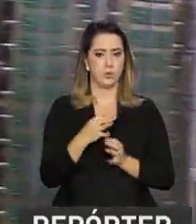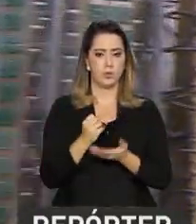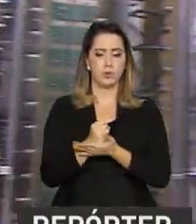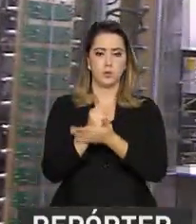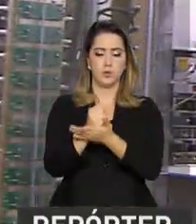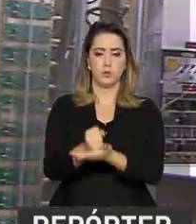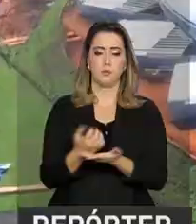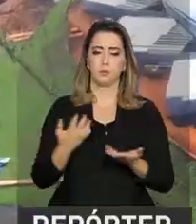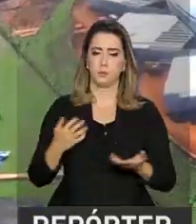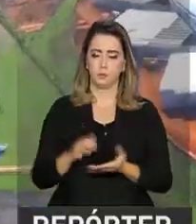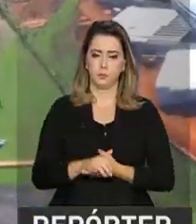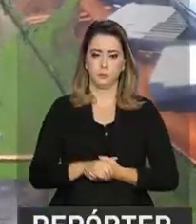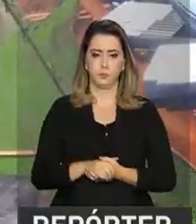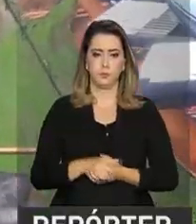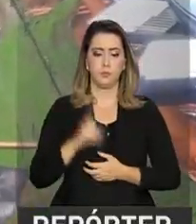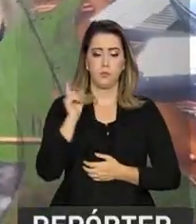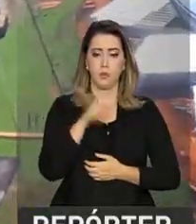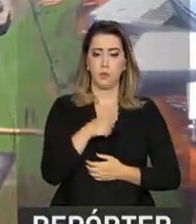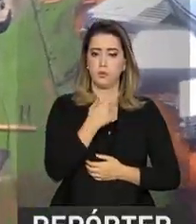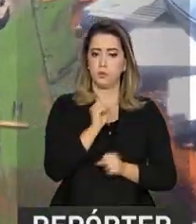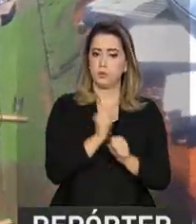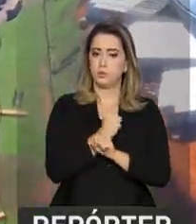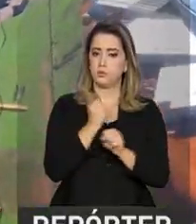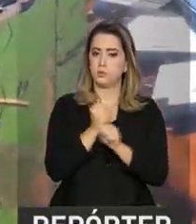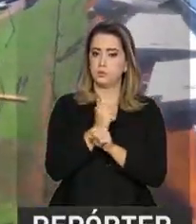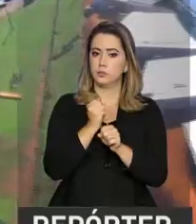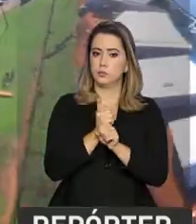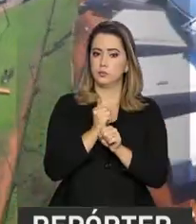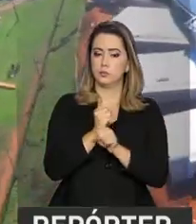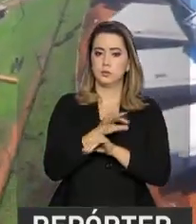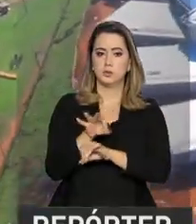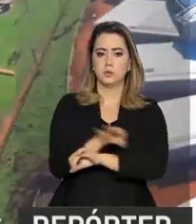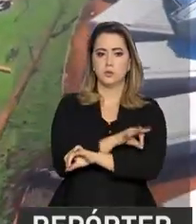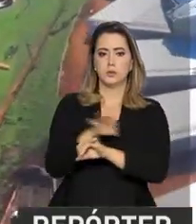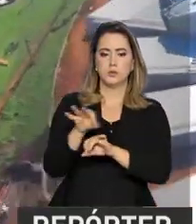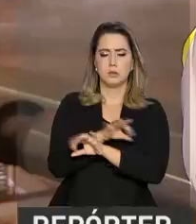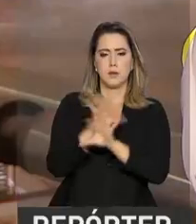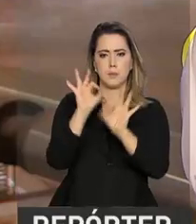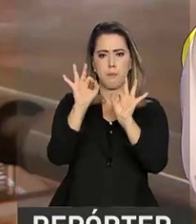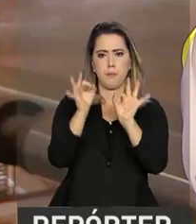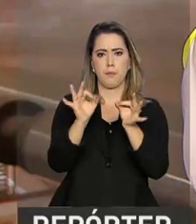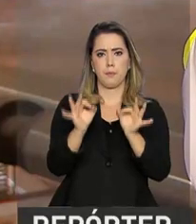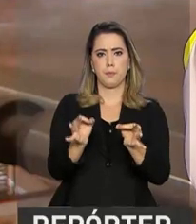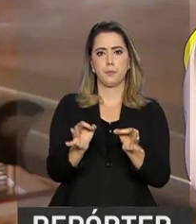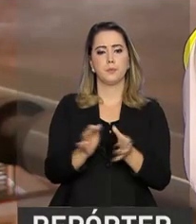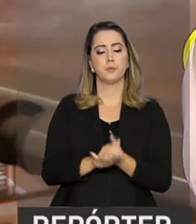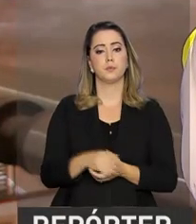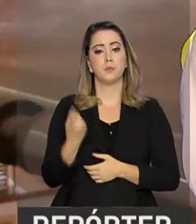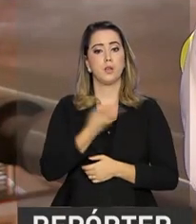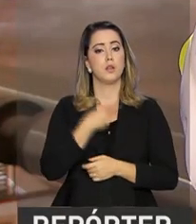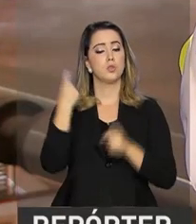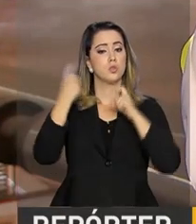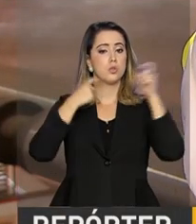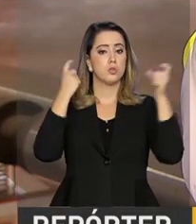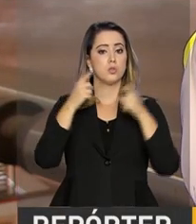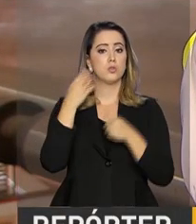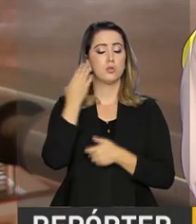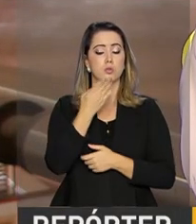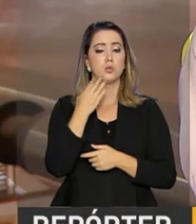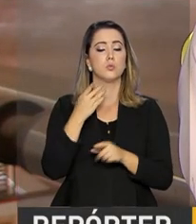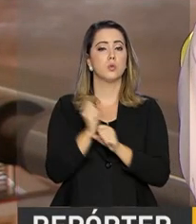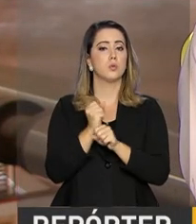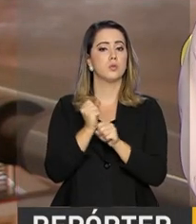disposição dos cientistas. Essa é uma obra de engenharia de altíssima precisão. O que a gente se preocupa com essa